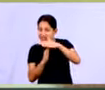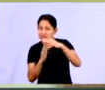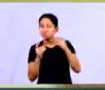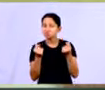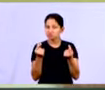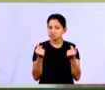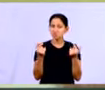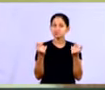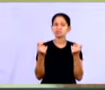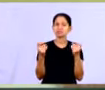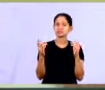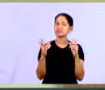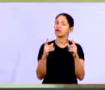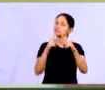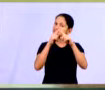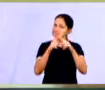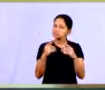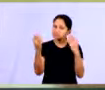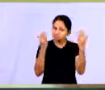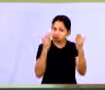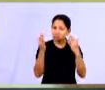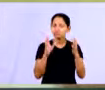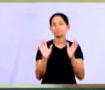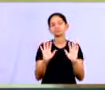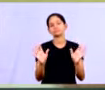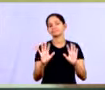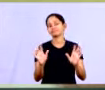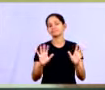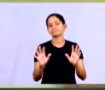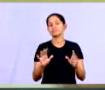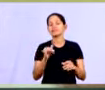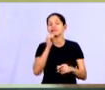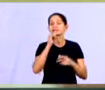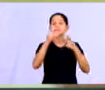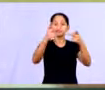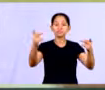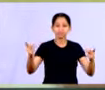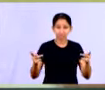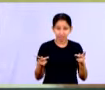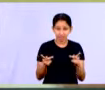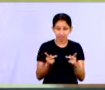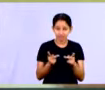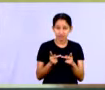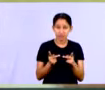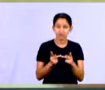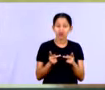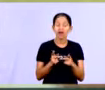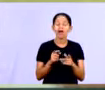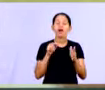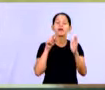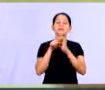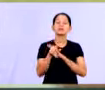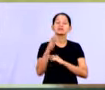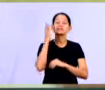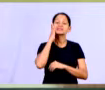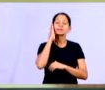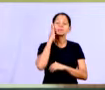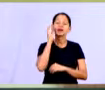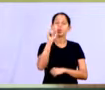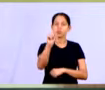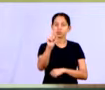seja, o dinheiro não é corrigido. Nesse exemplo que o professor deu, a gente montando uma pizzaria com 200 mil, a única pergunta que o payback quer responder